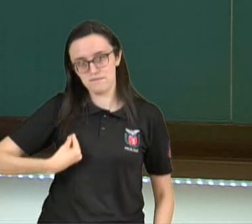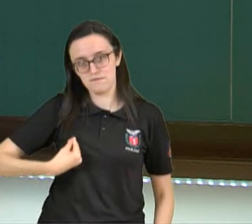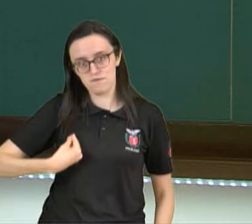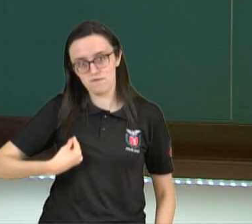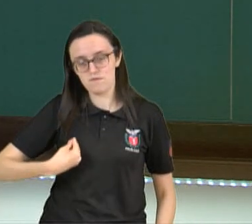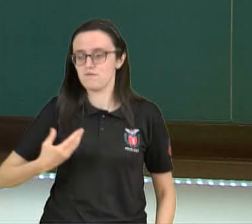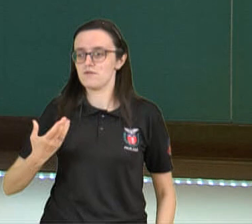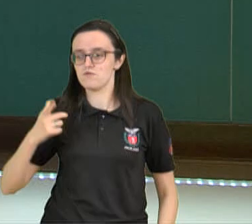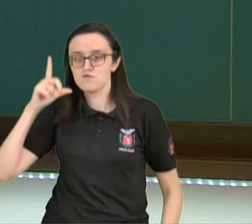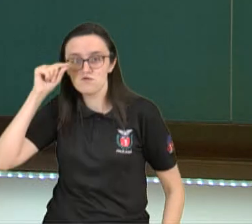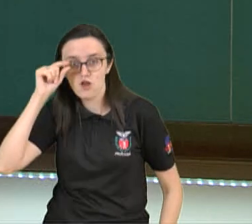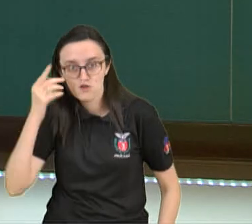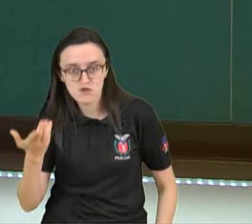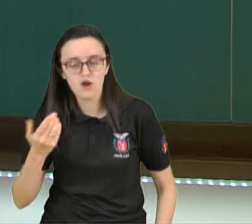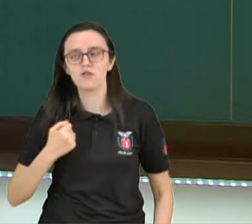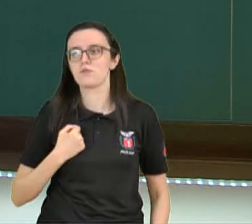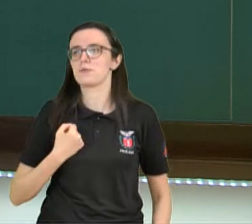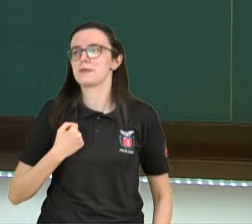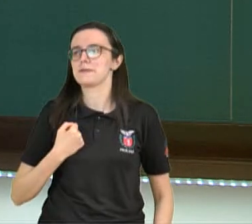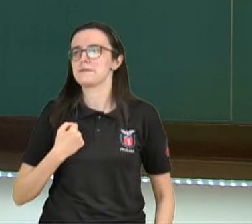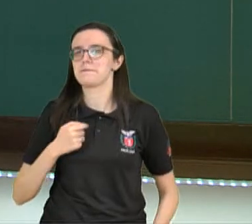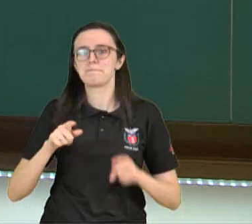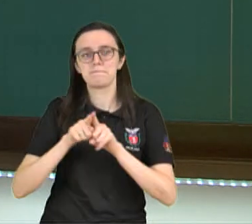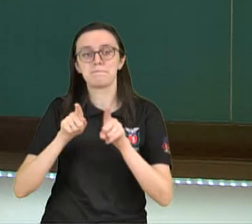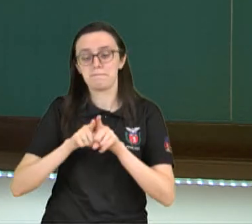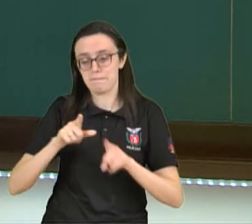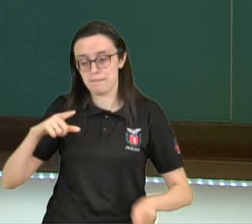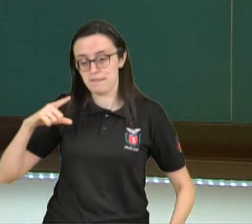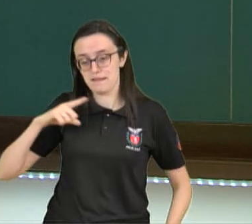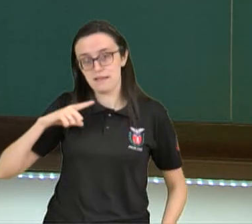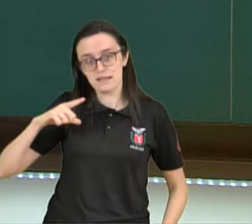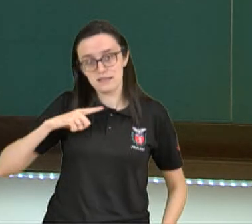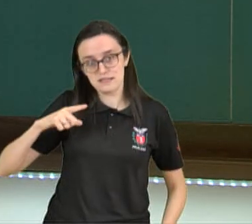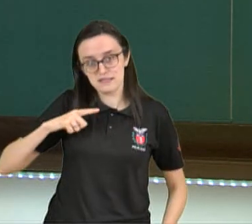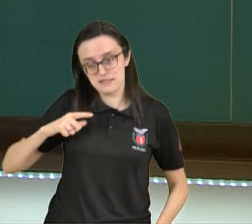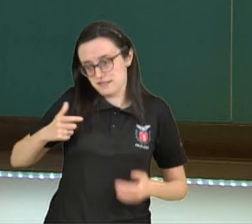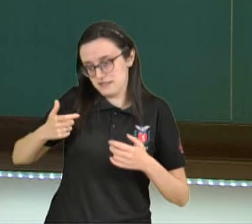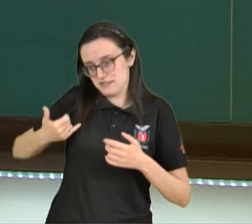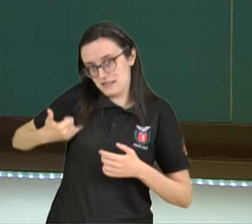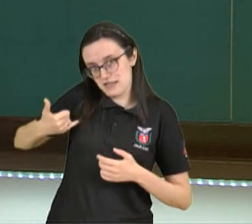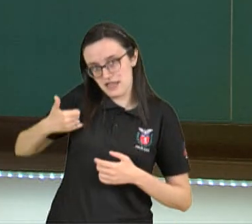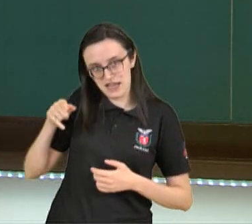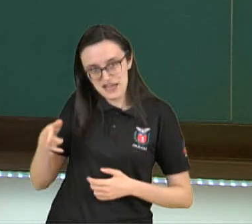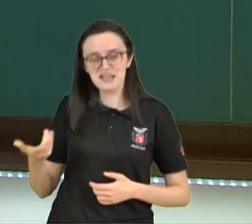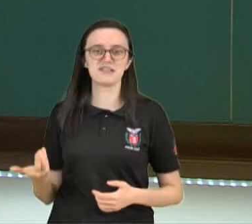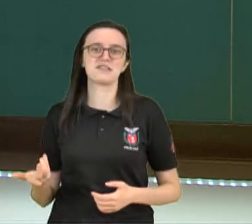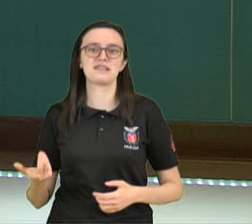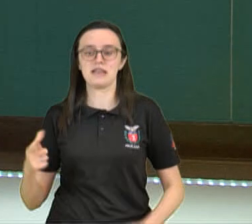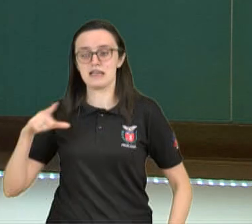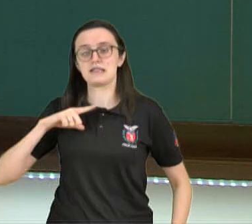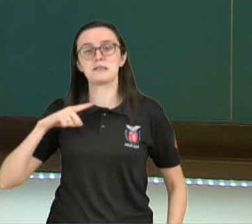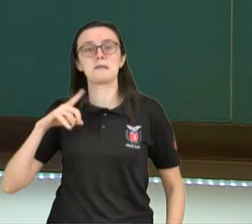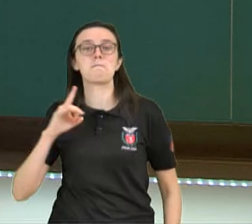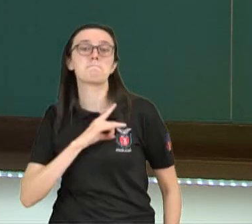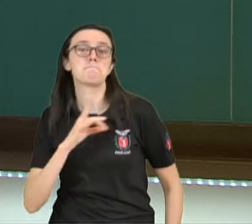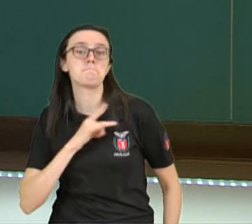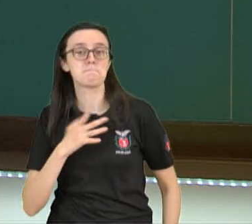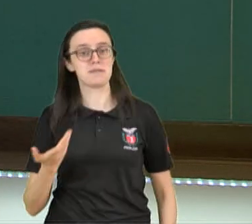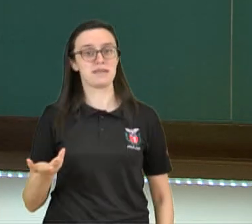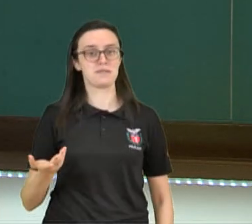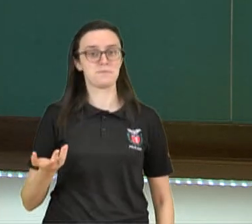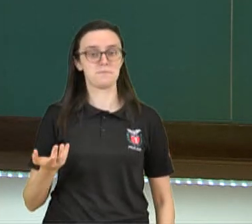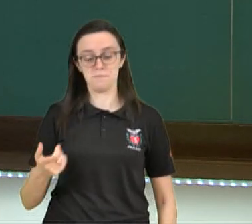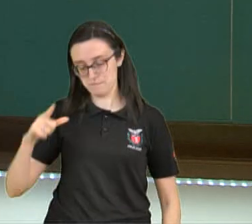Ter sono. Tener años. Ter anos. Tener miedo. Ter medo.